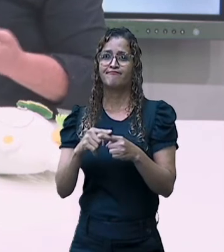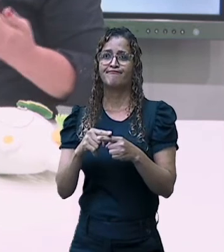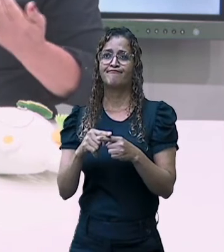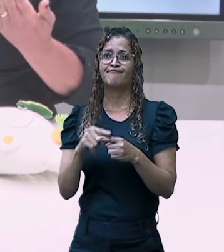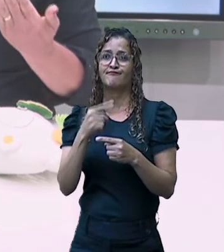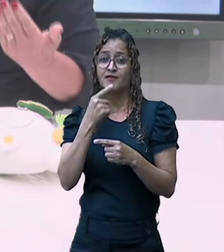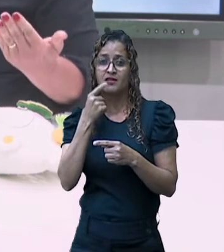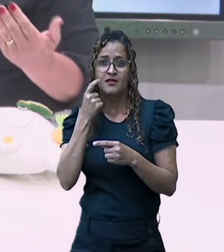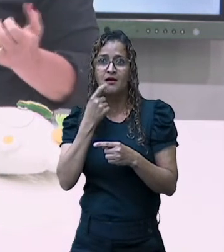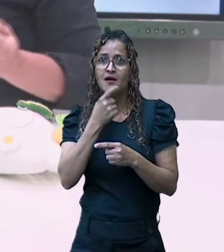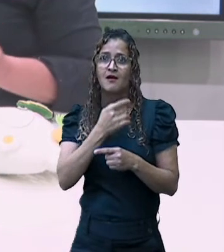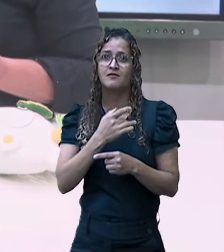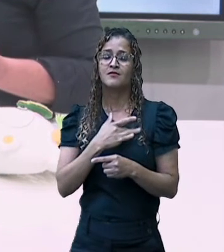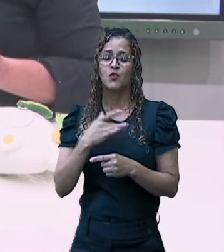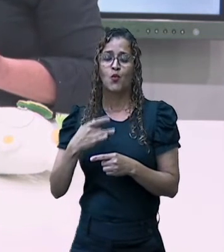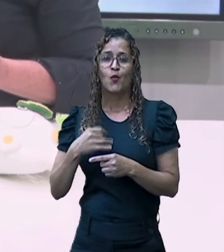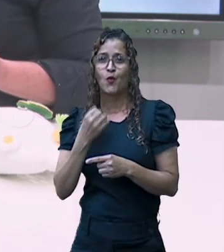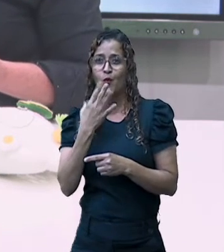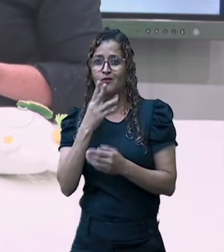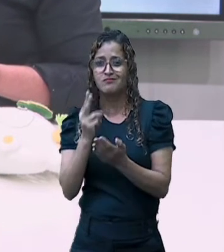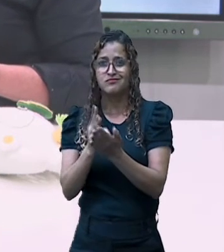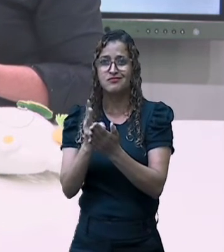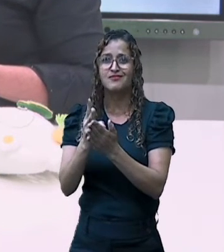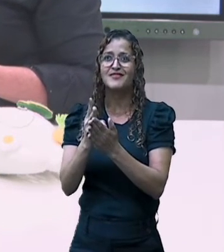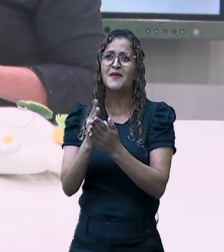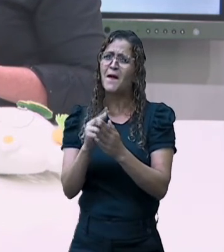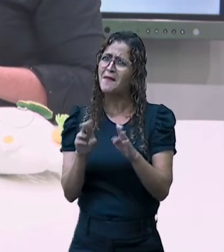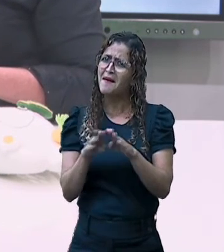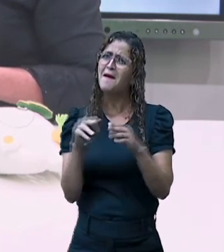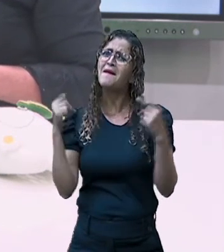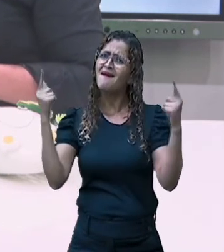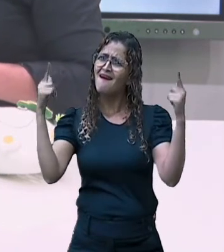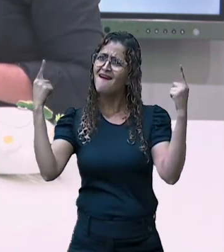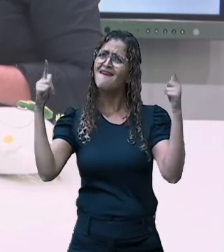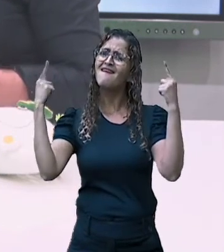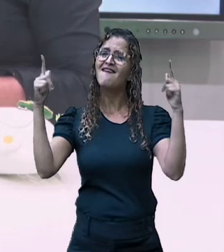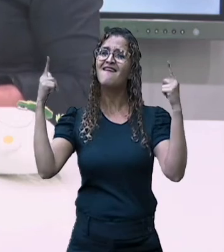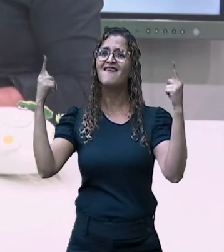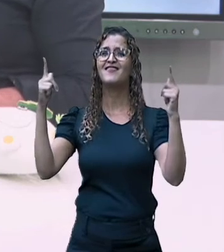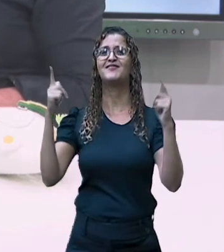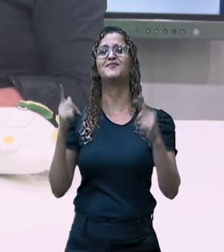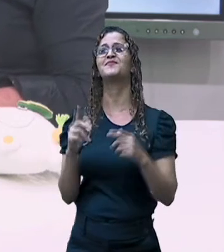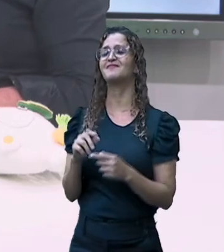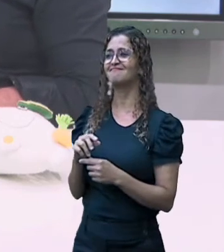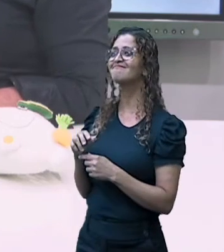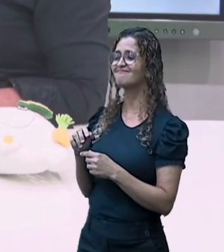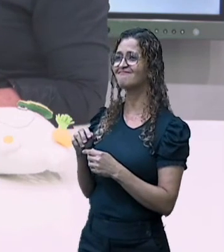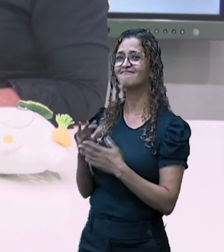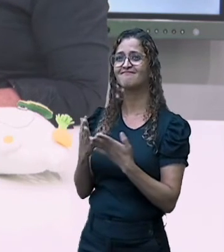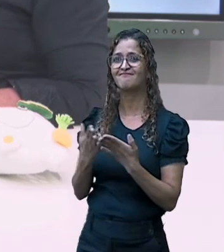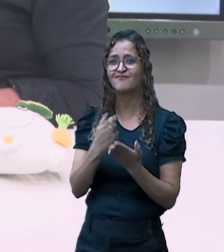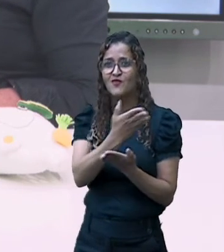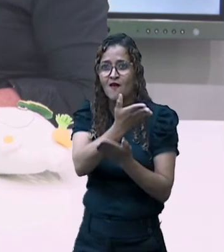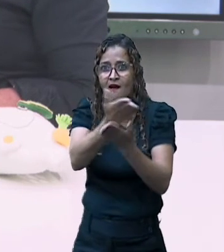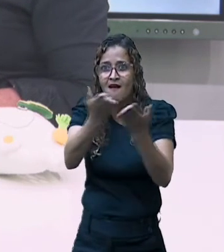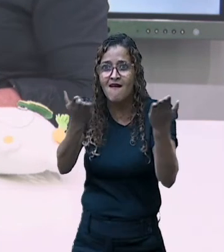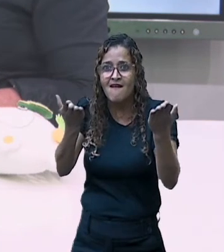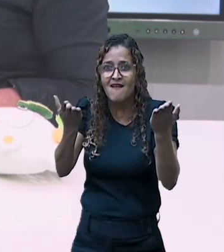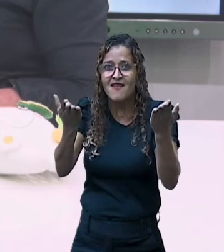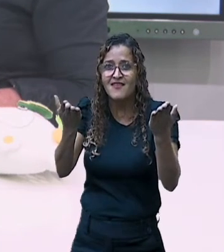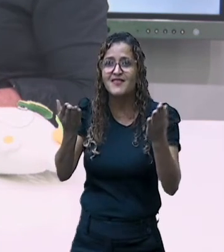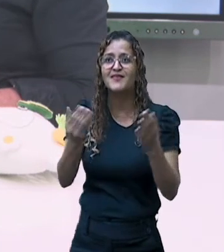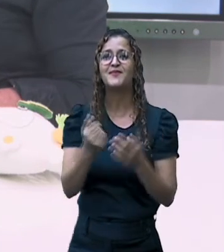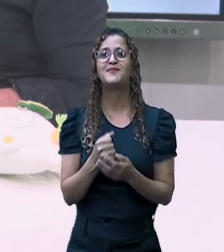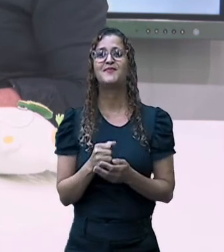é divertido também. É verdade. Não é isso mesmo? Isso mesmo. Ai, gente, e aí? Você gostou de estar aqui presente com